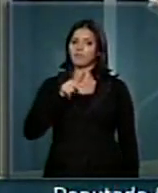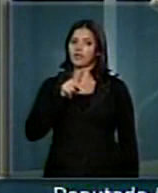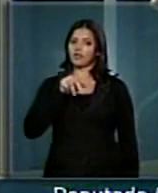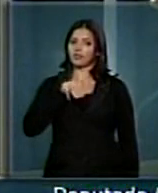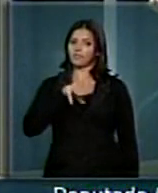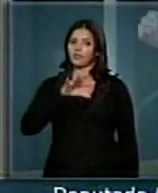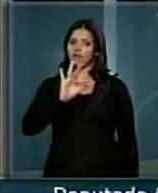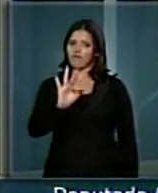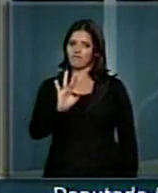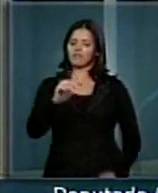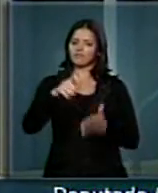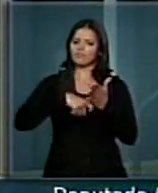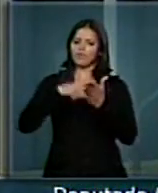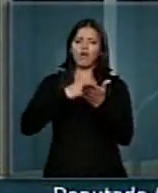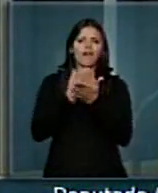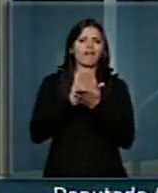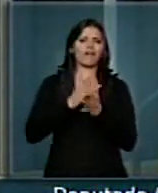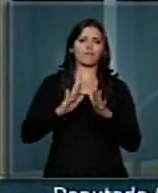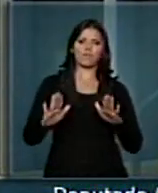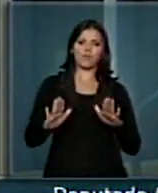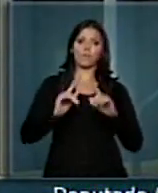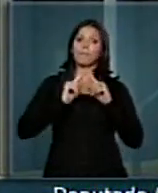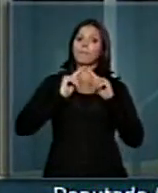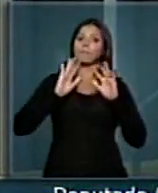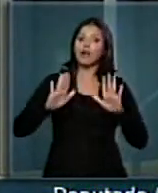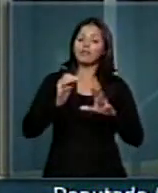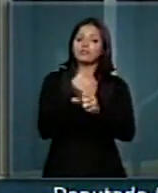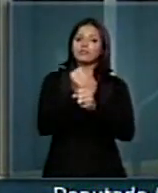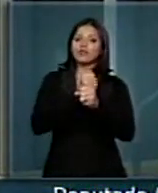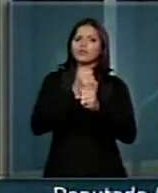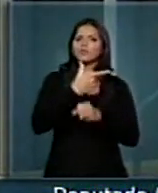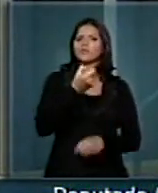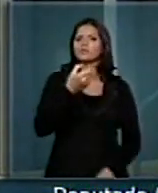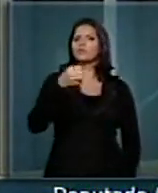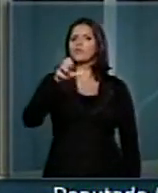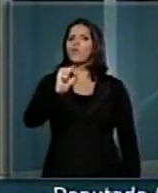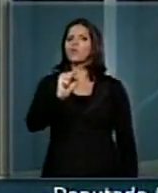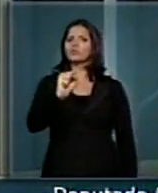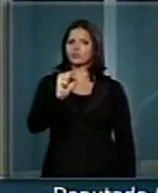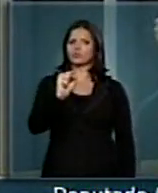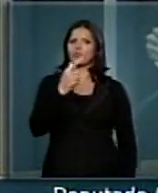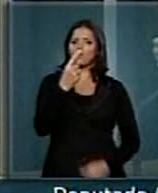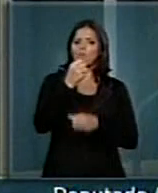entanto, em 2008, menos de um ano depois,